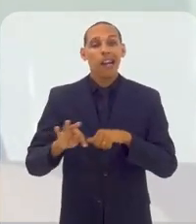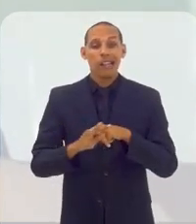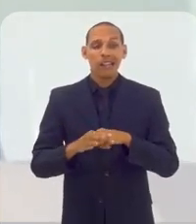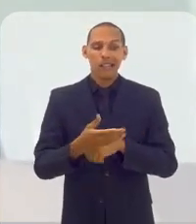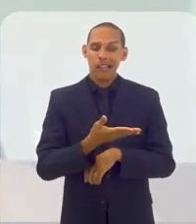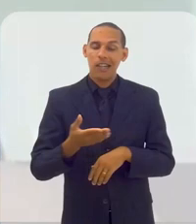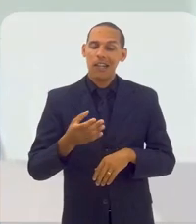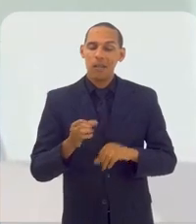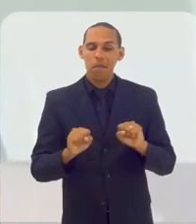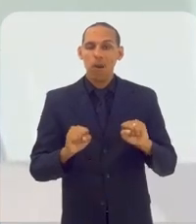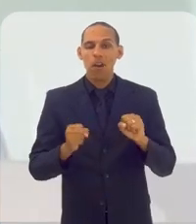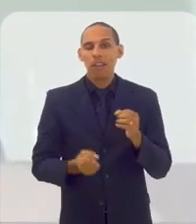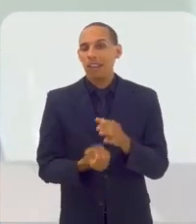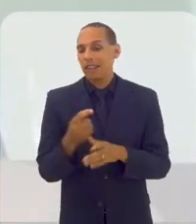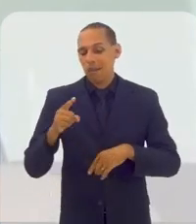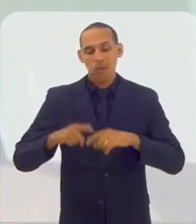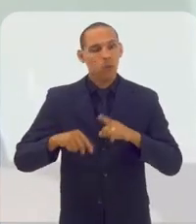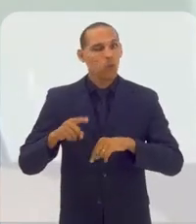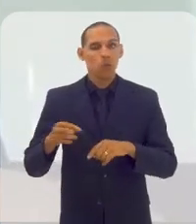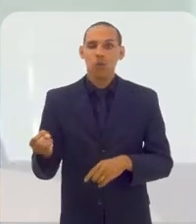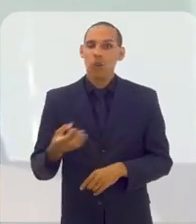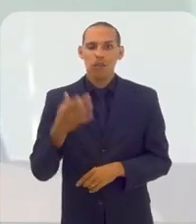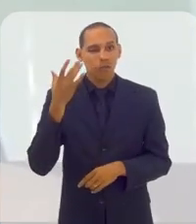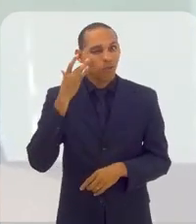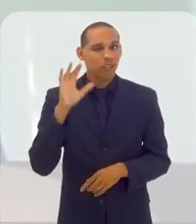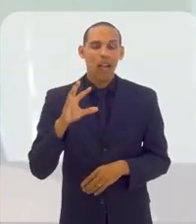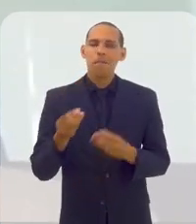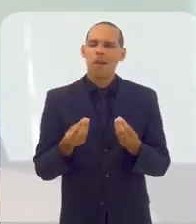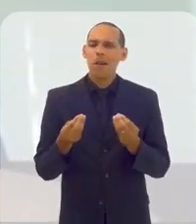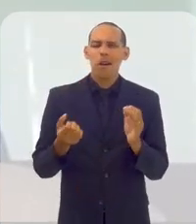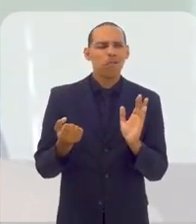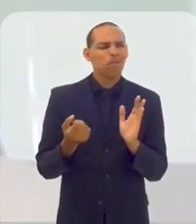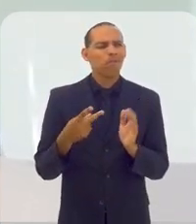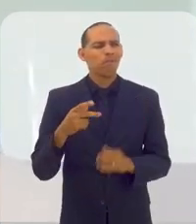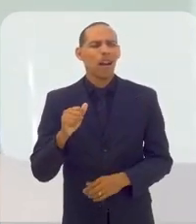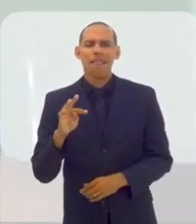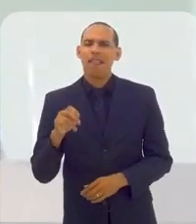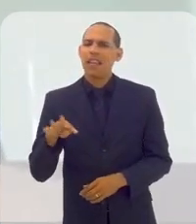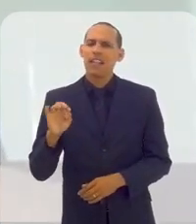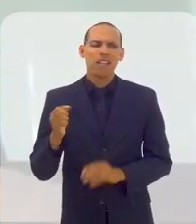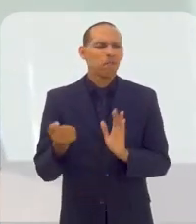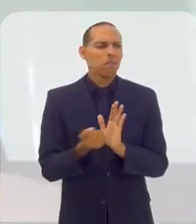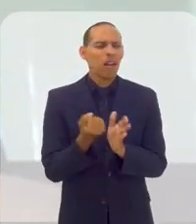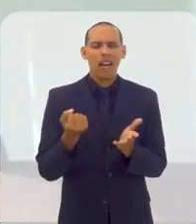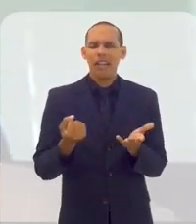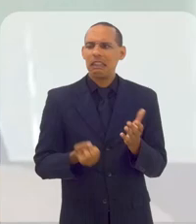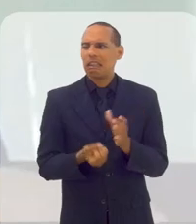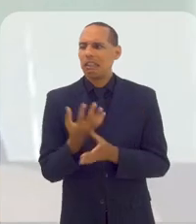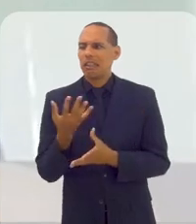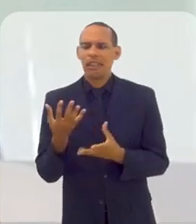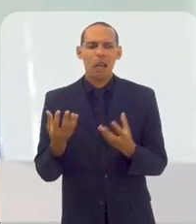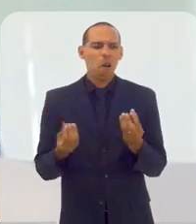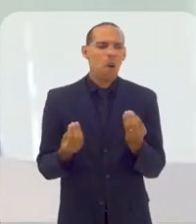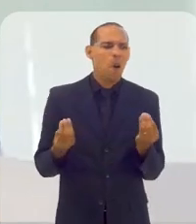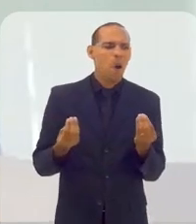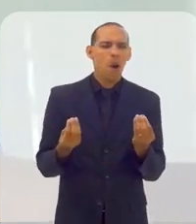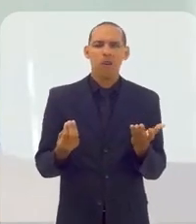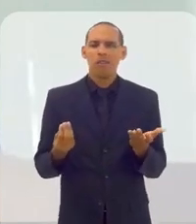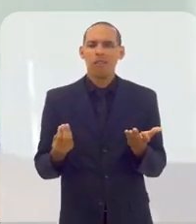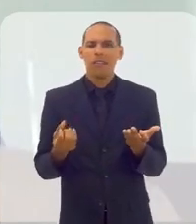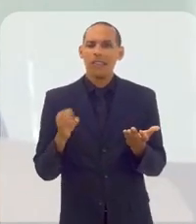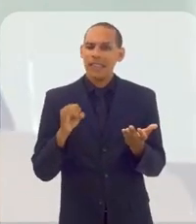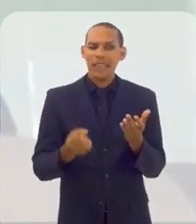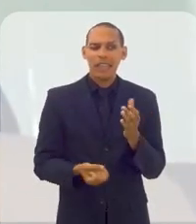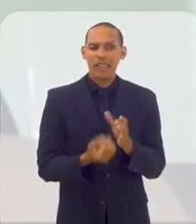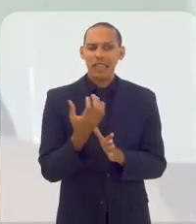mais e muitos textos podem se tornar um produto né a gente não sabe muito bem como é que patentei alguma coisa né como é que